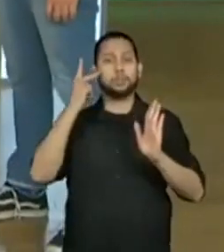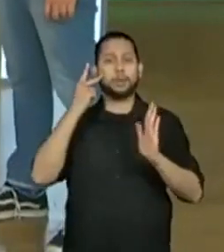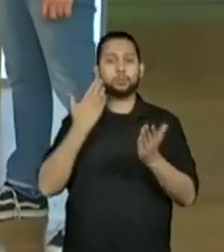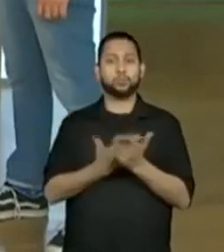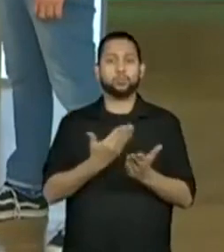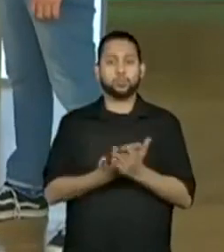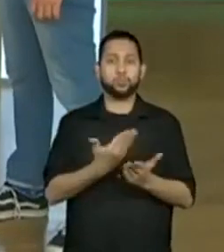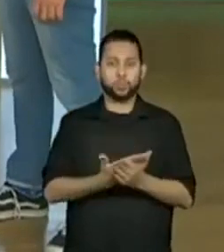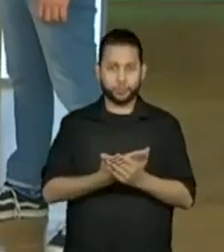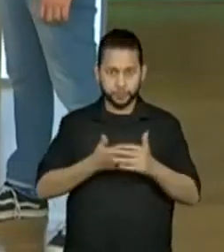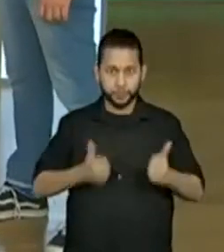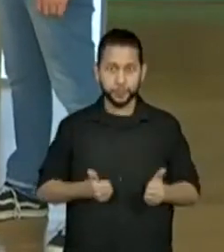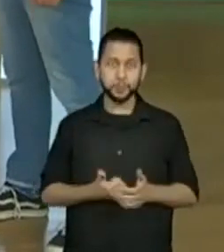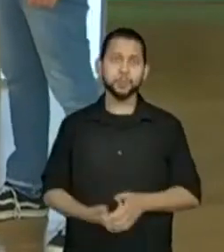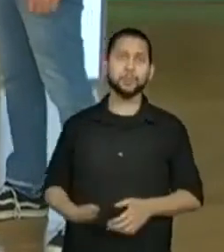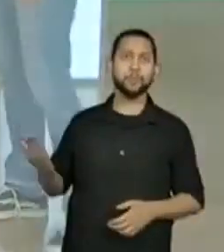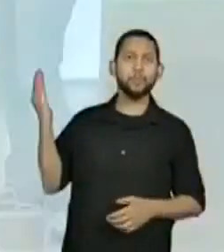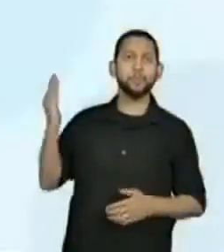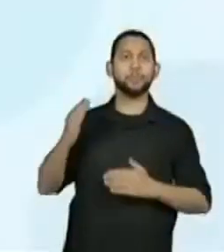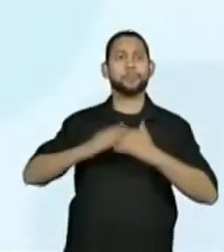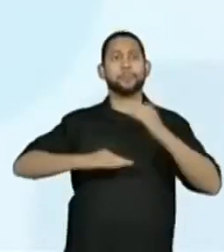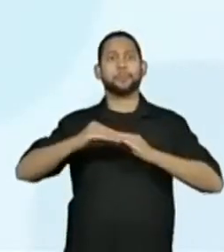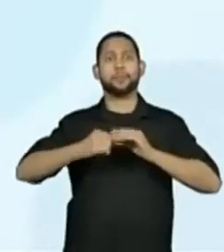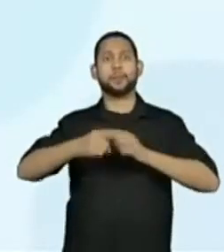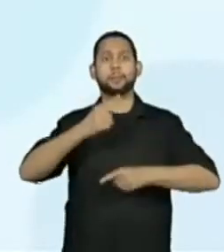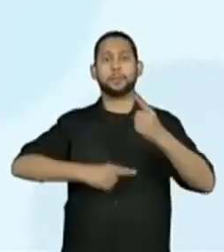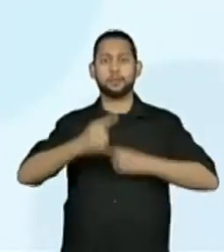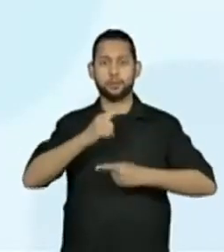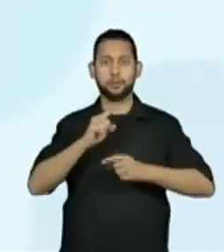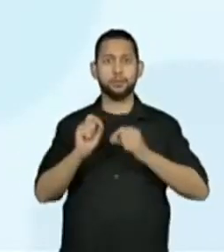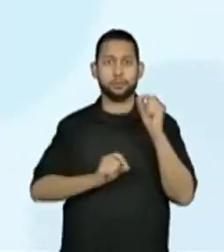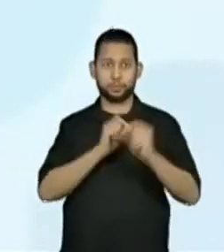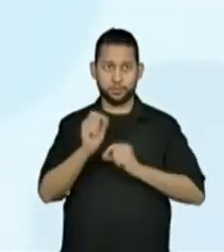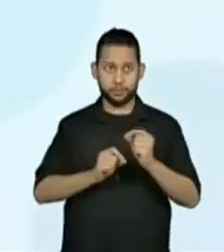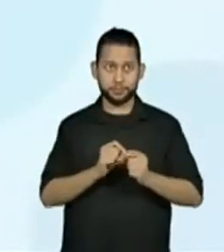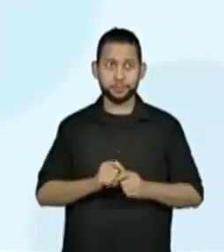entender o que é isso. A habilidade é a seguinte,